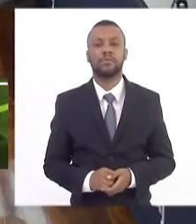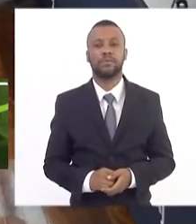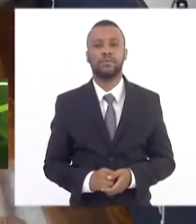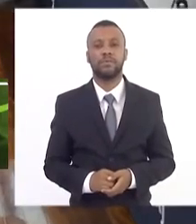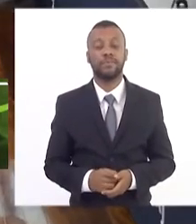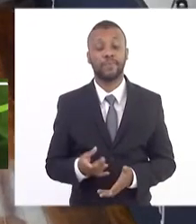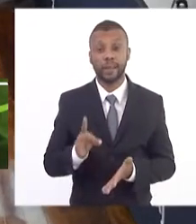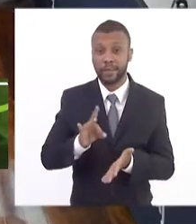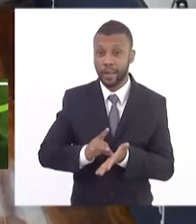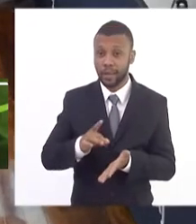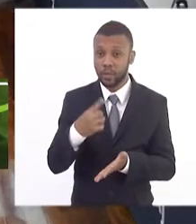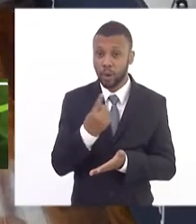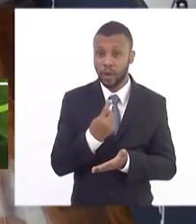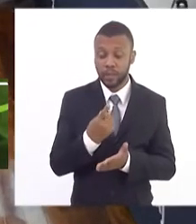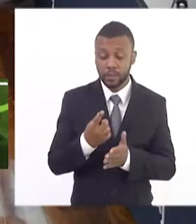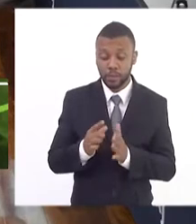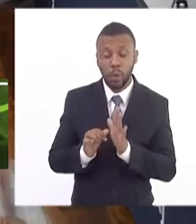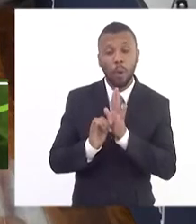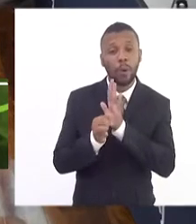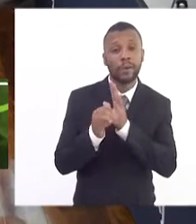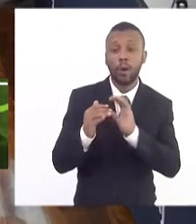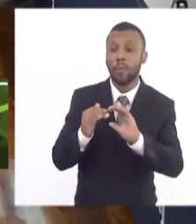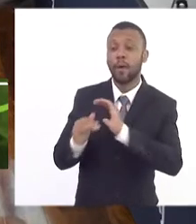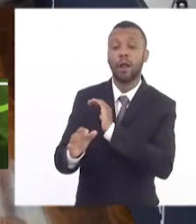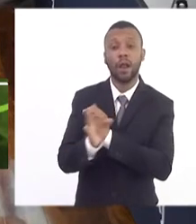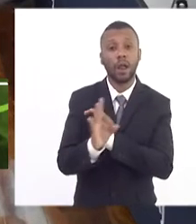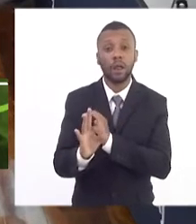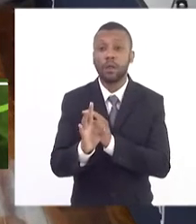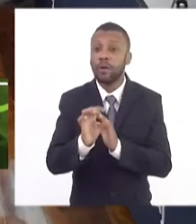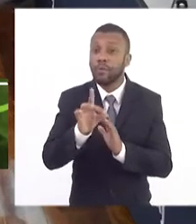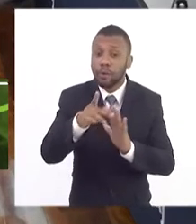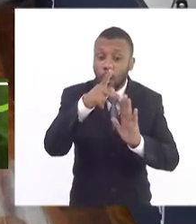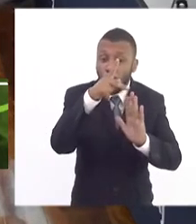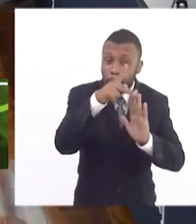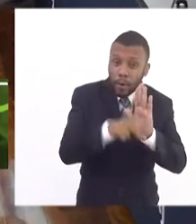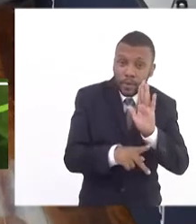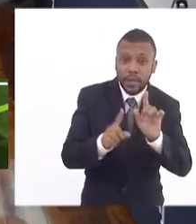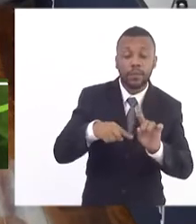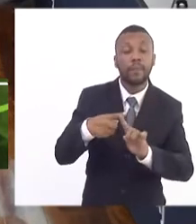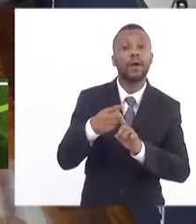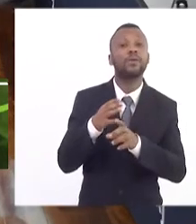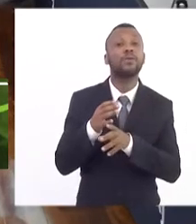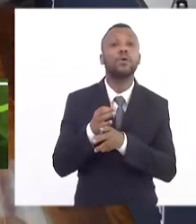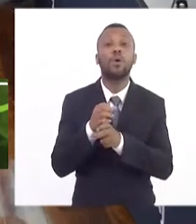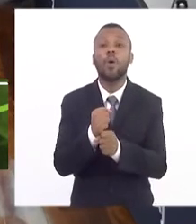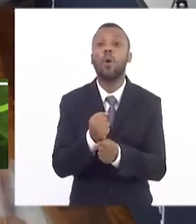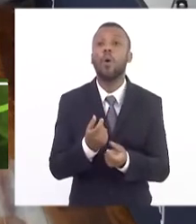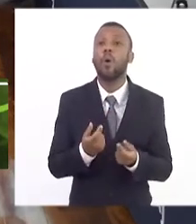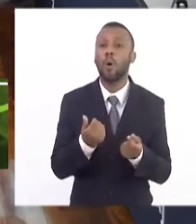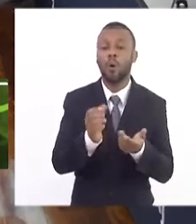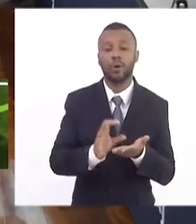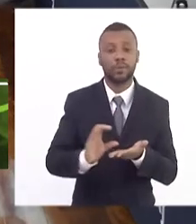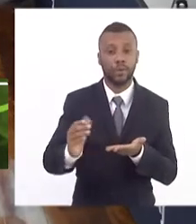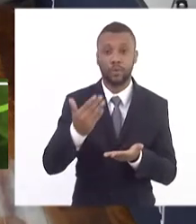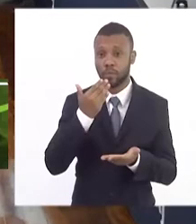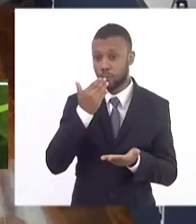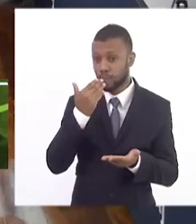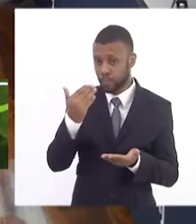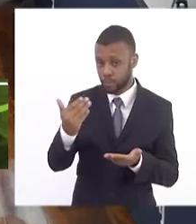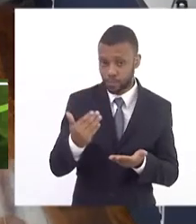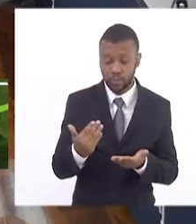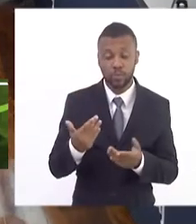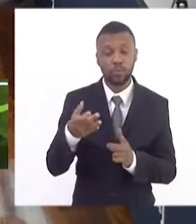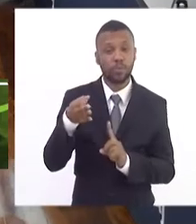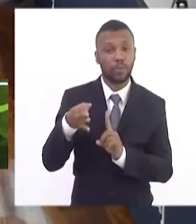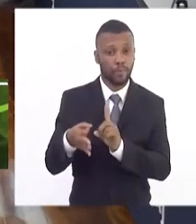não encaminhamos o edital, nós encaminhamos projeto e orçamento. Isso foi um pedido do